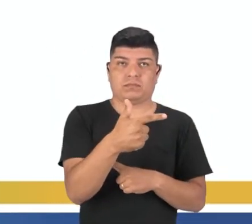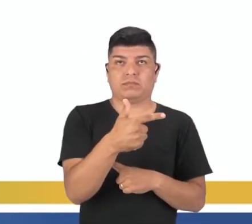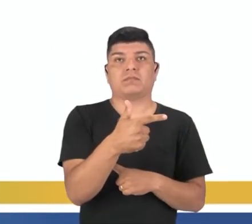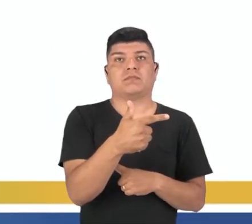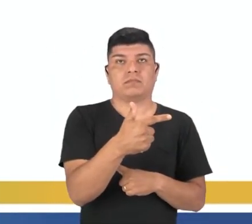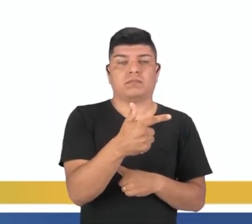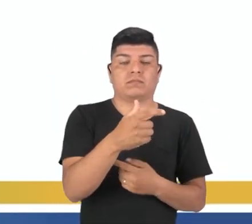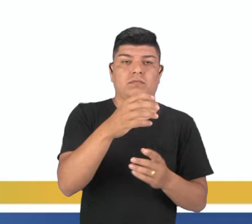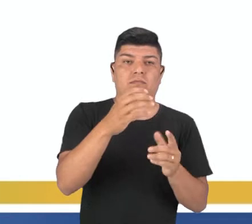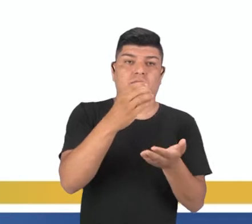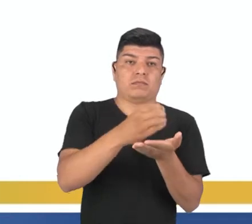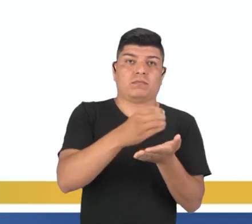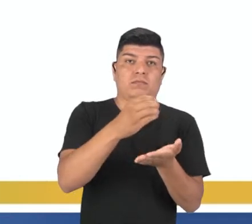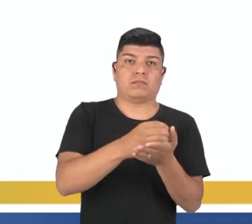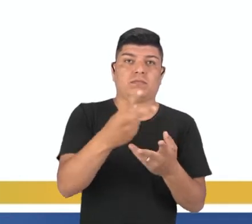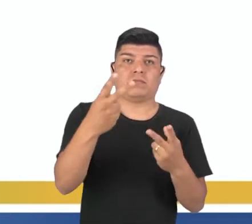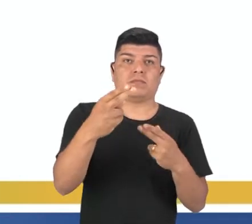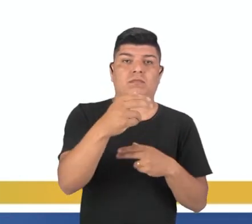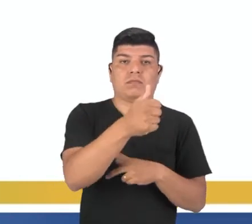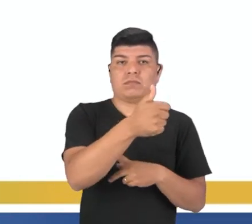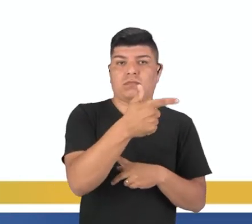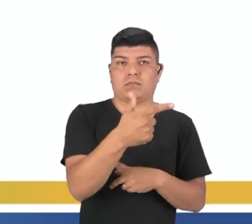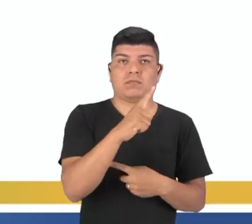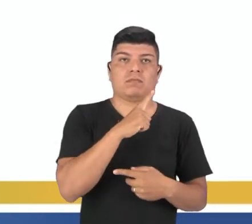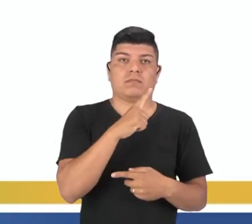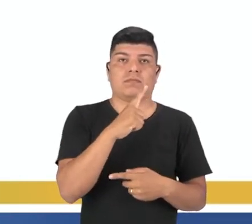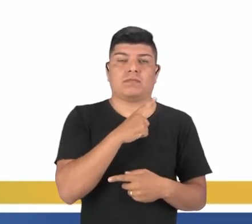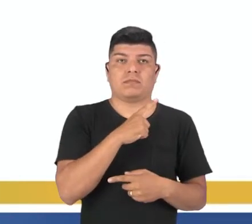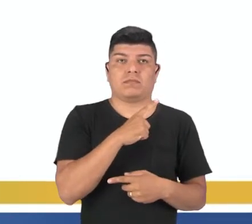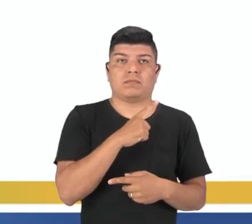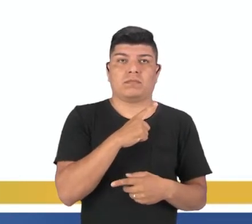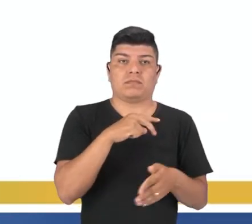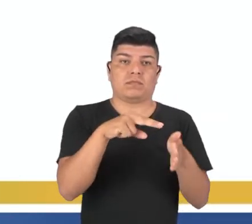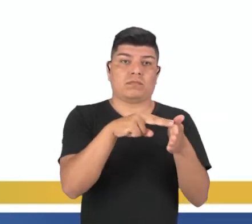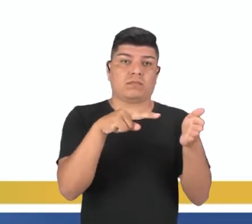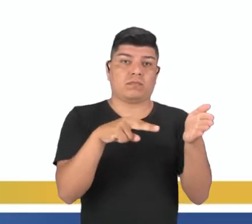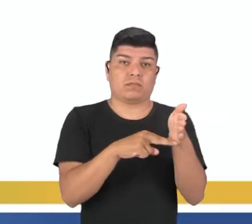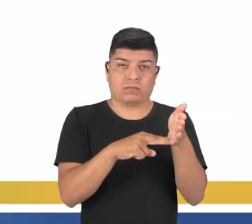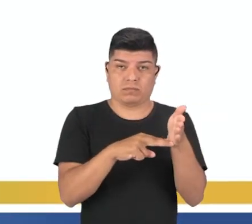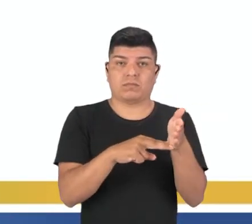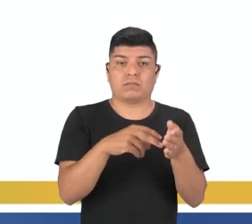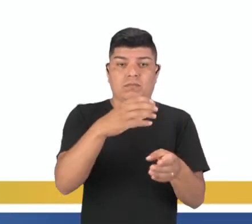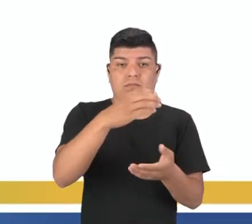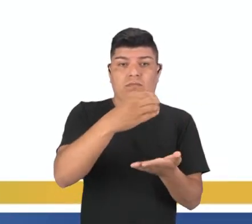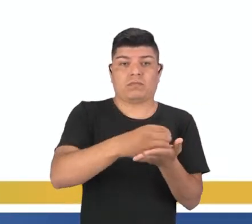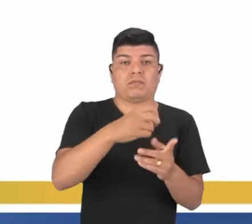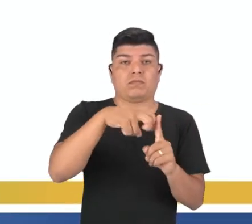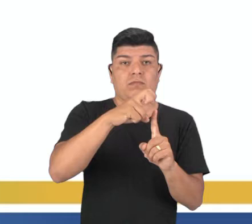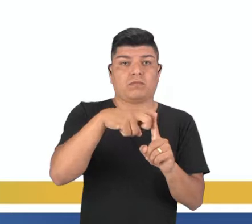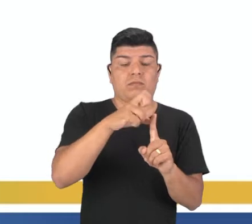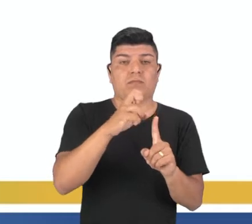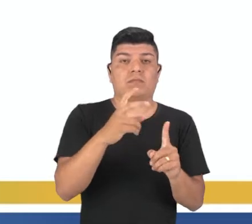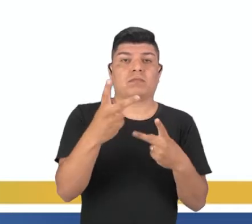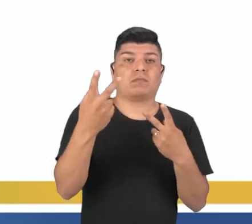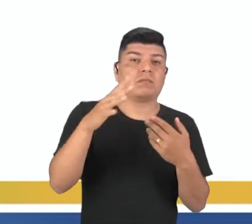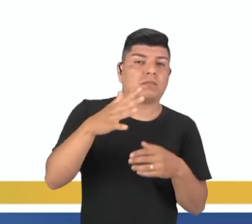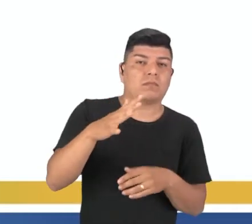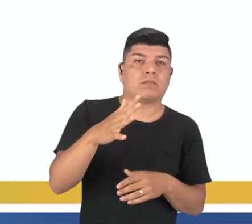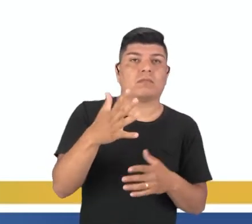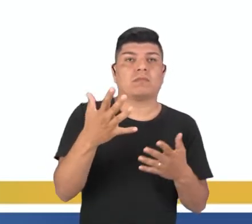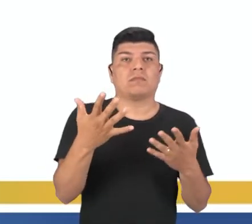dessa latinha aí, que é igual a 12. Então, temos que o volume desta latinha aí vai